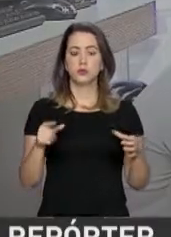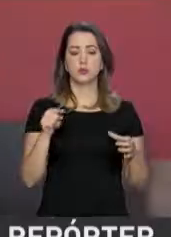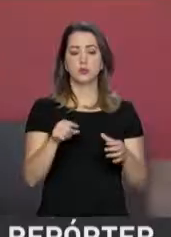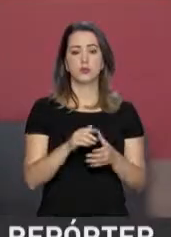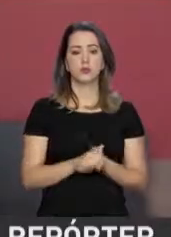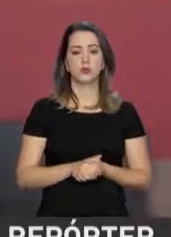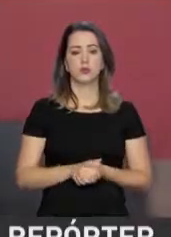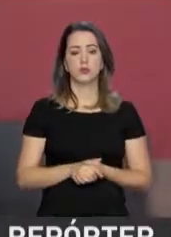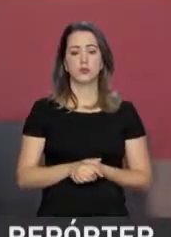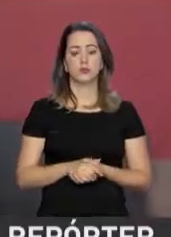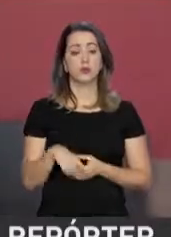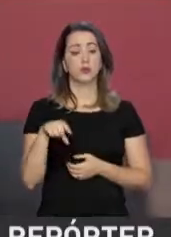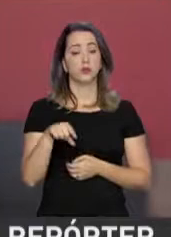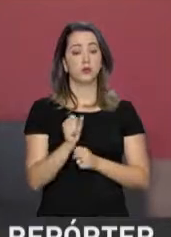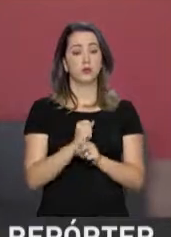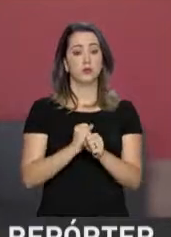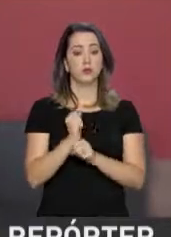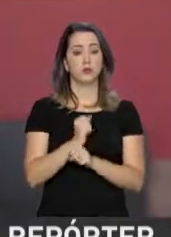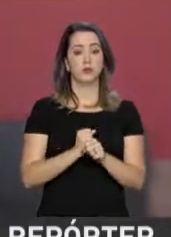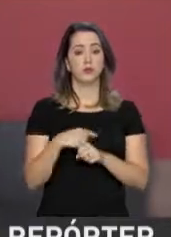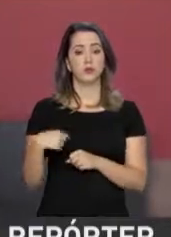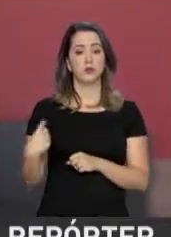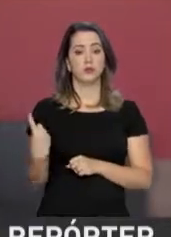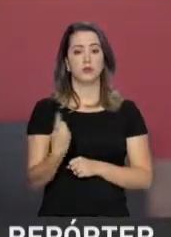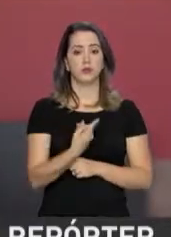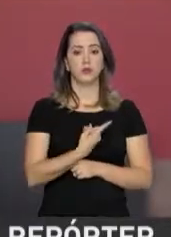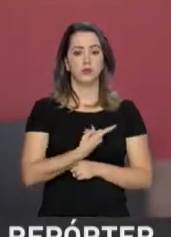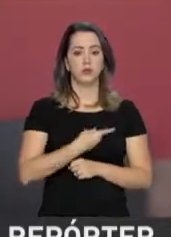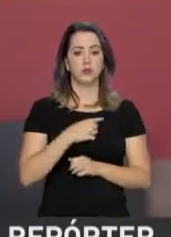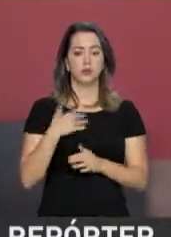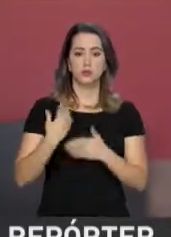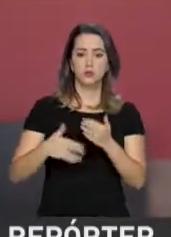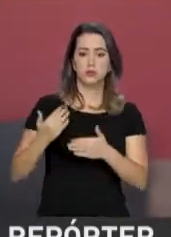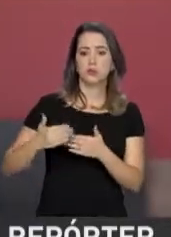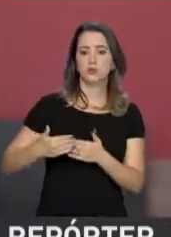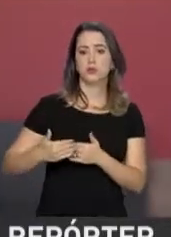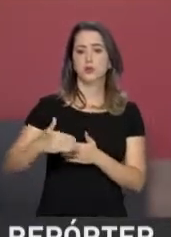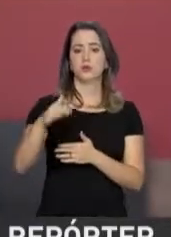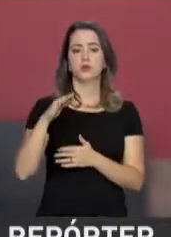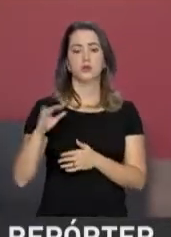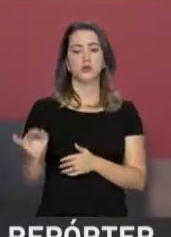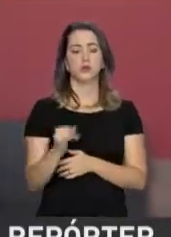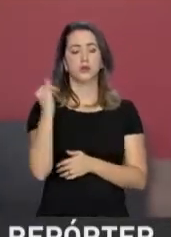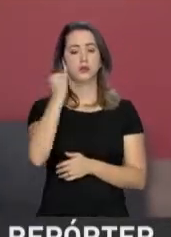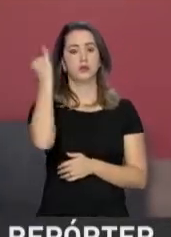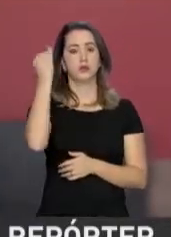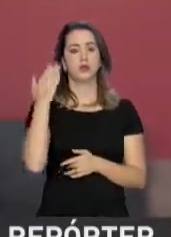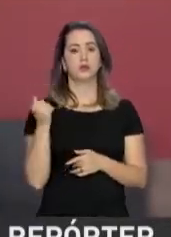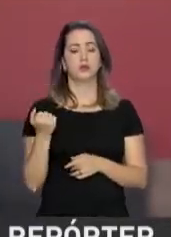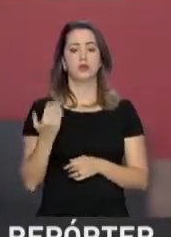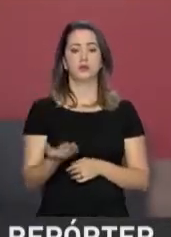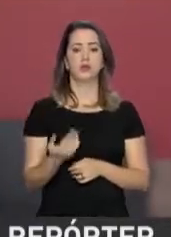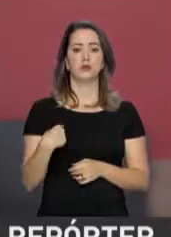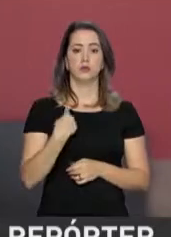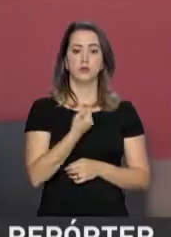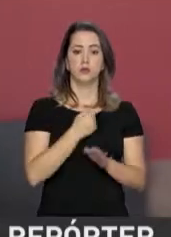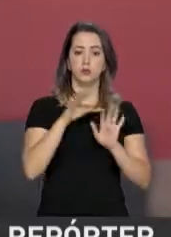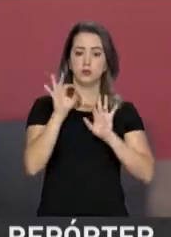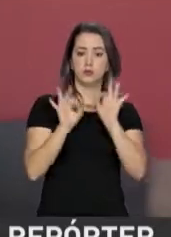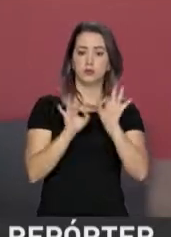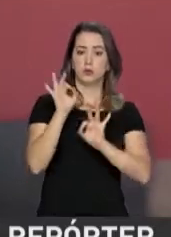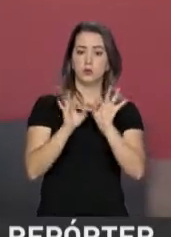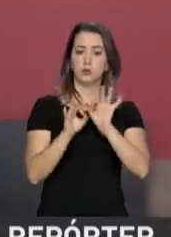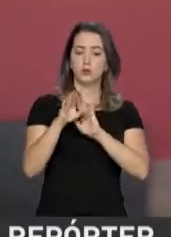este ano particularmente a gente está fazendo uma expansão mais audaciosa então nosso planejamento